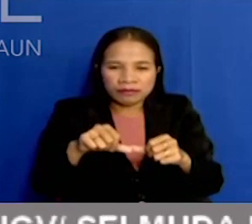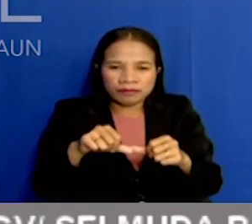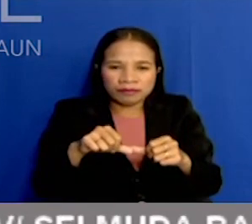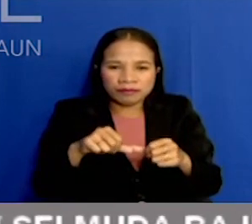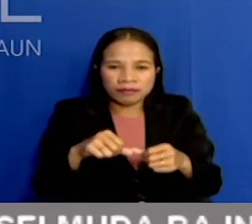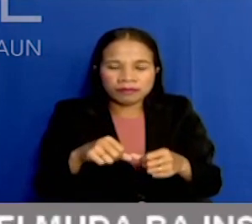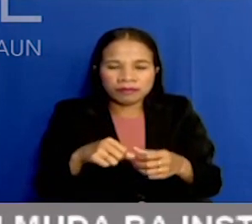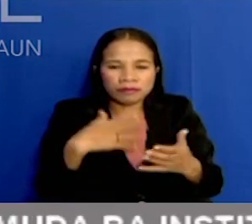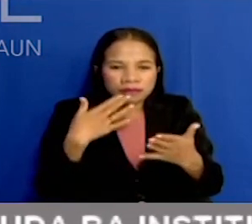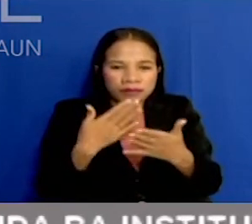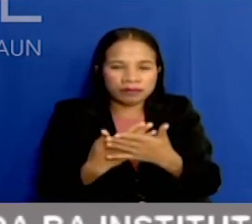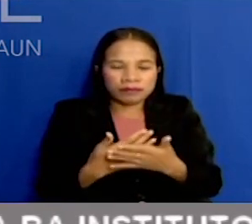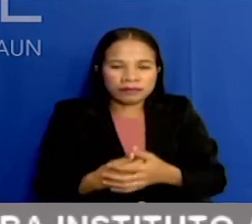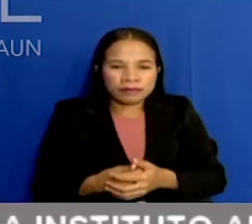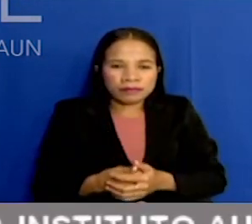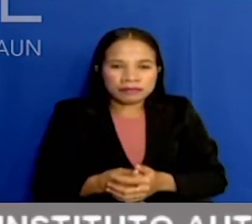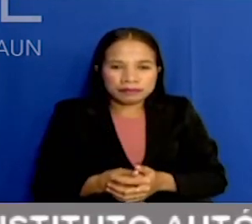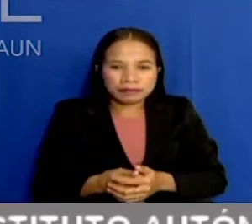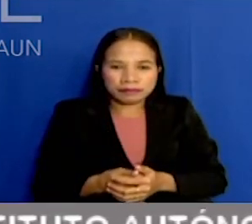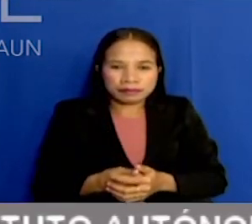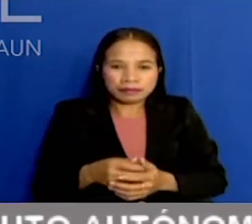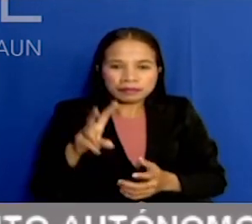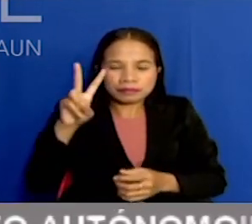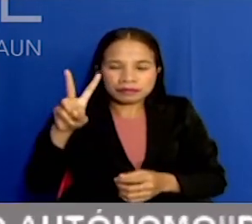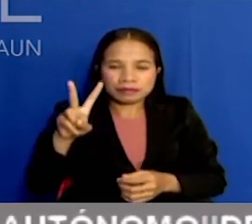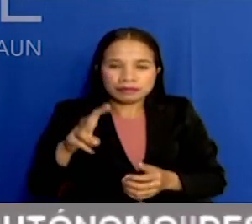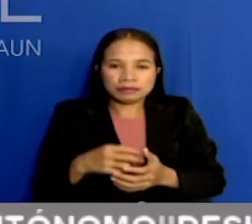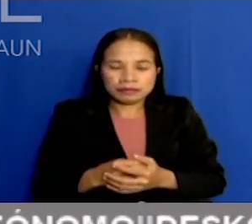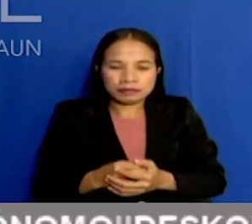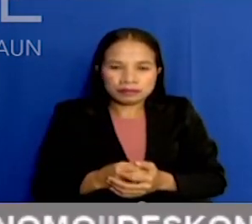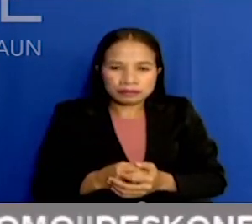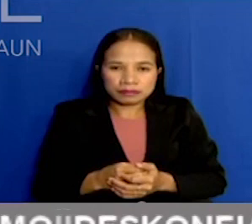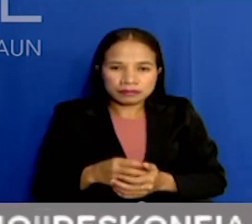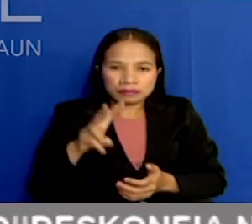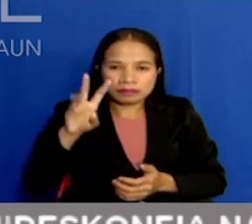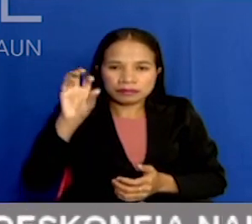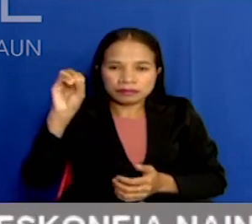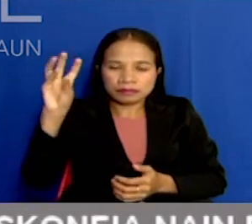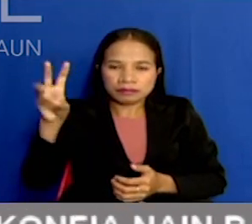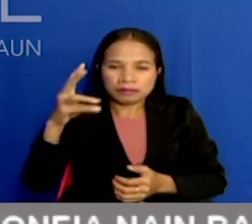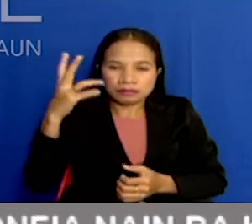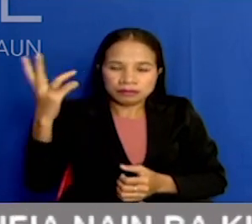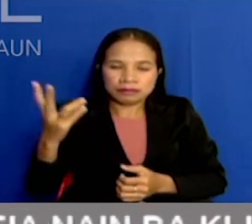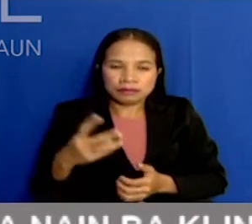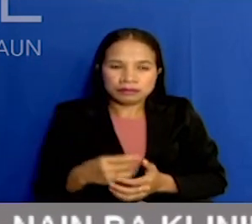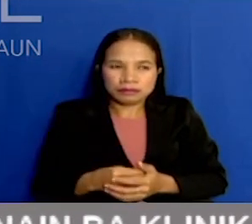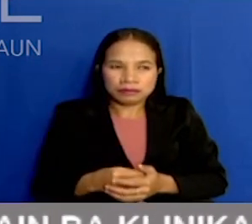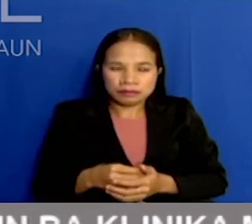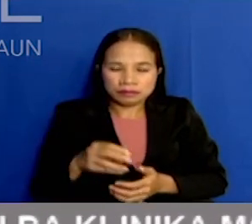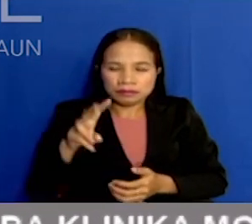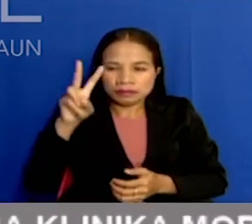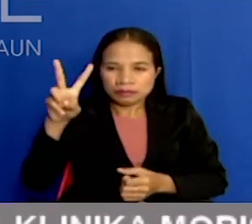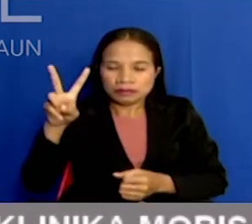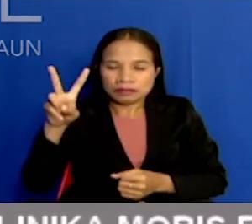na estabilidade. Segundo a diretiva, derivada de Lei número 5/2017, e a segunda diretiva